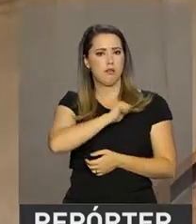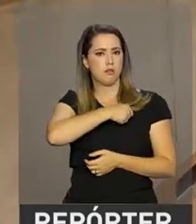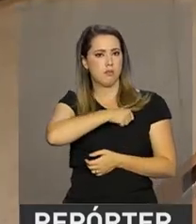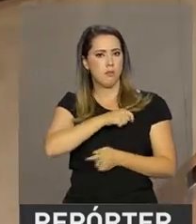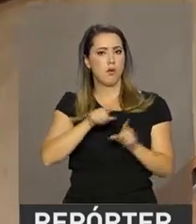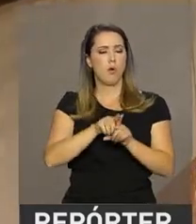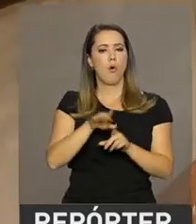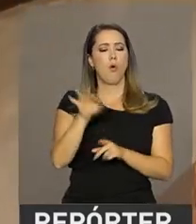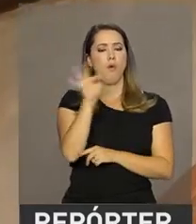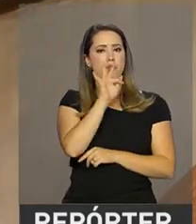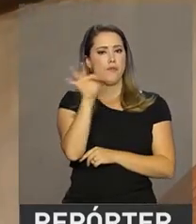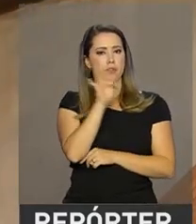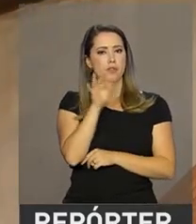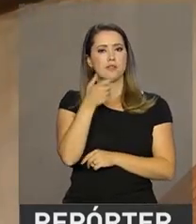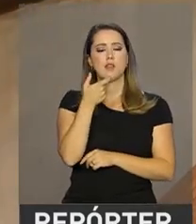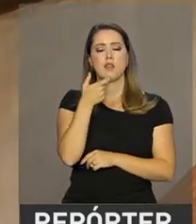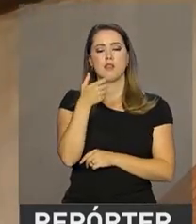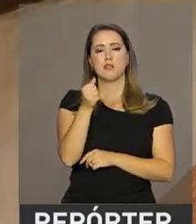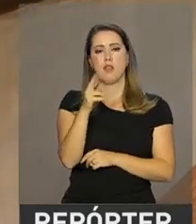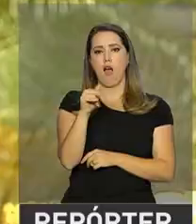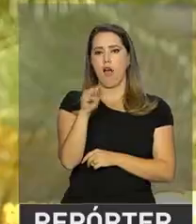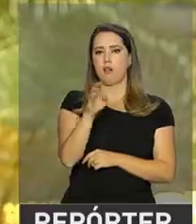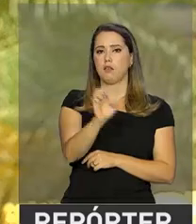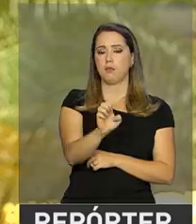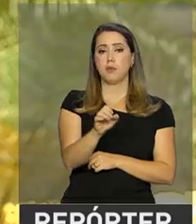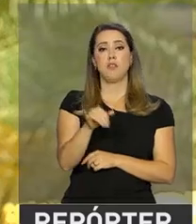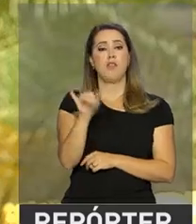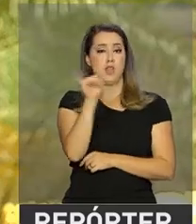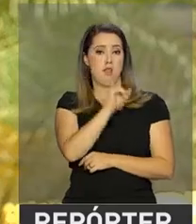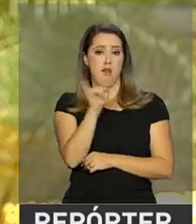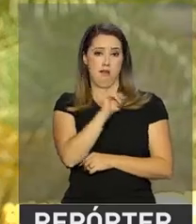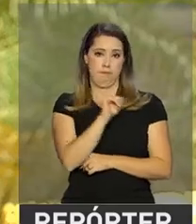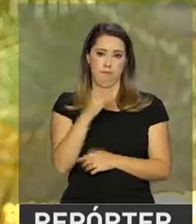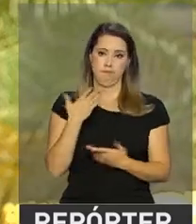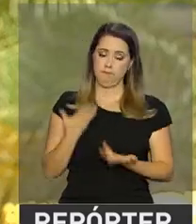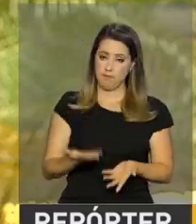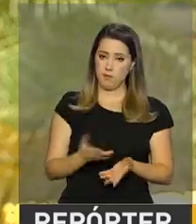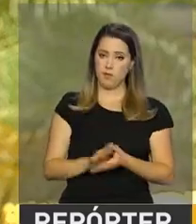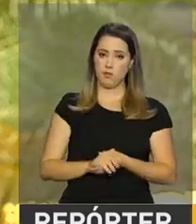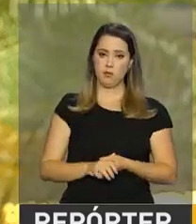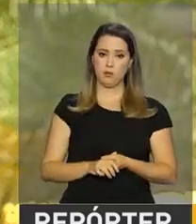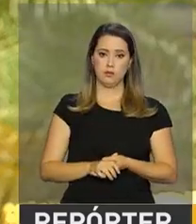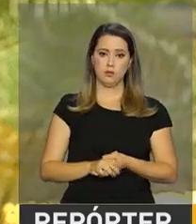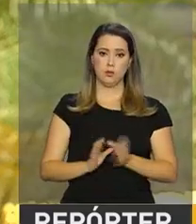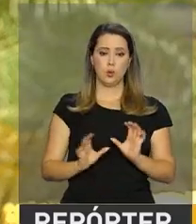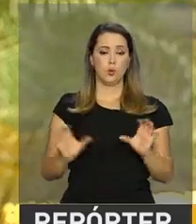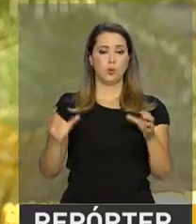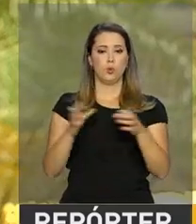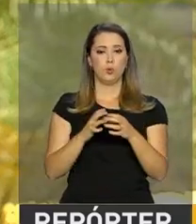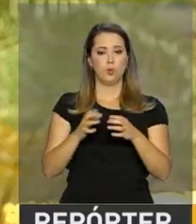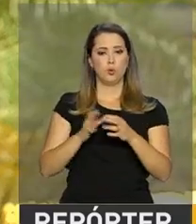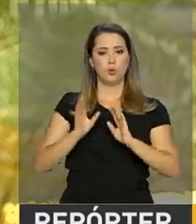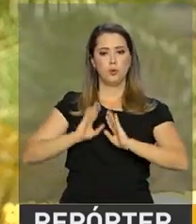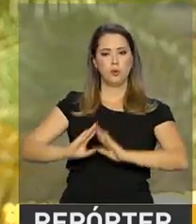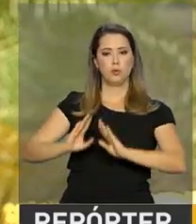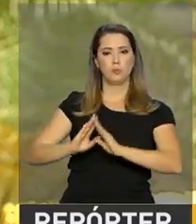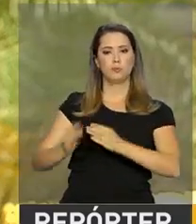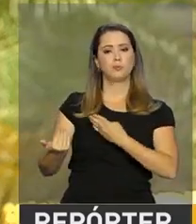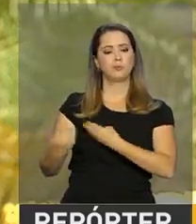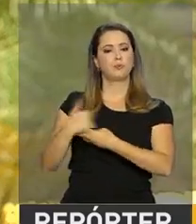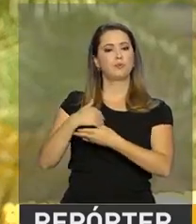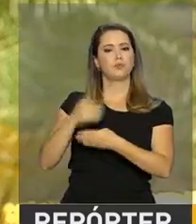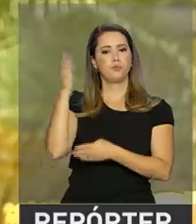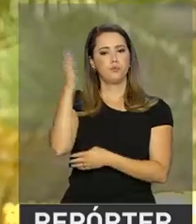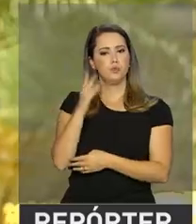francês árabe italiano basicamente uma grande parte dos solicitantes de refúgio têm